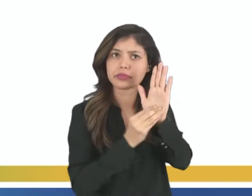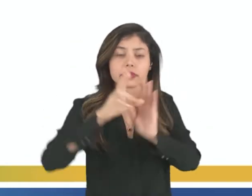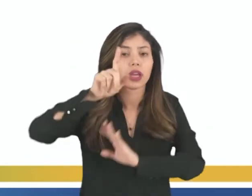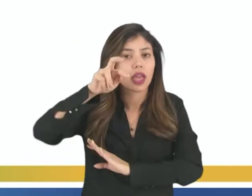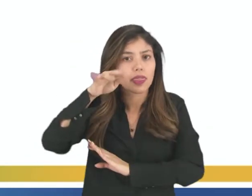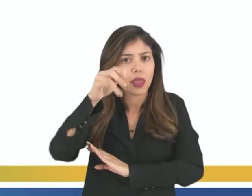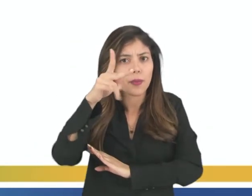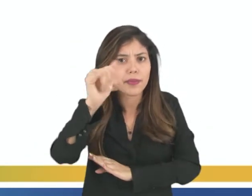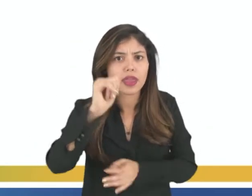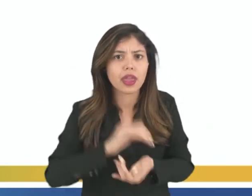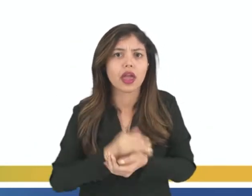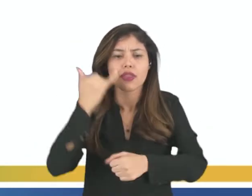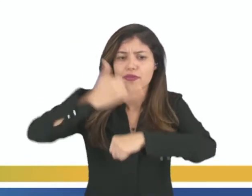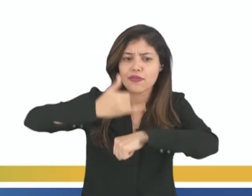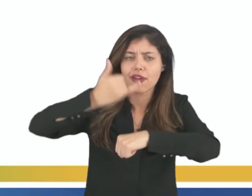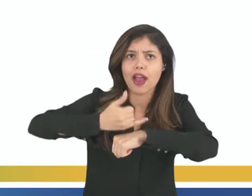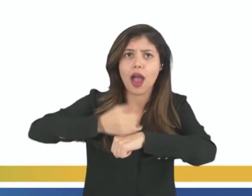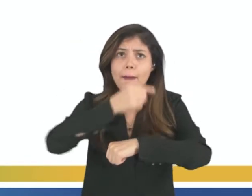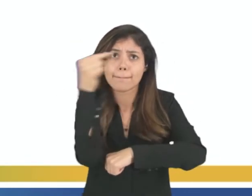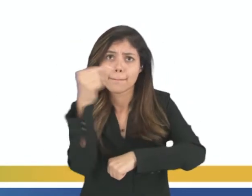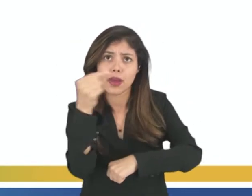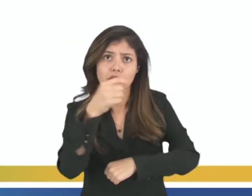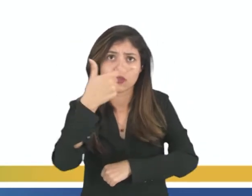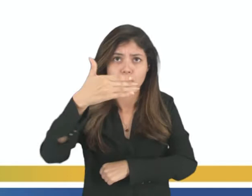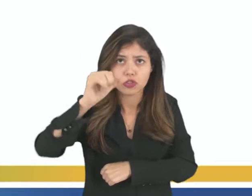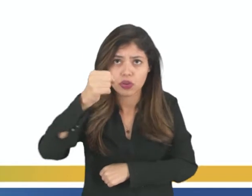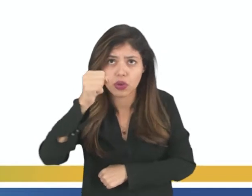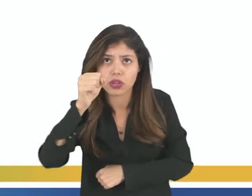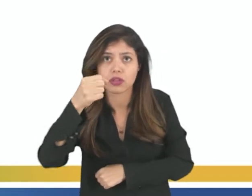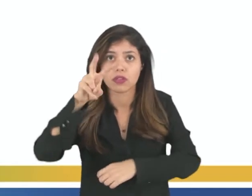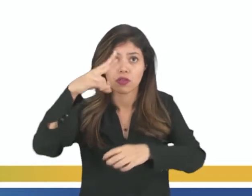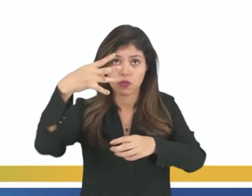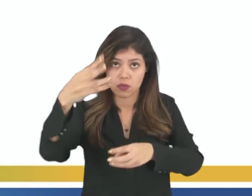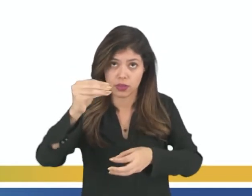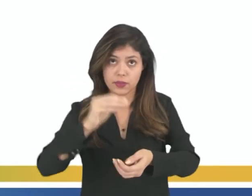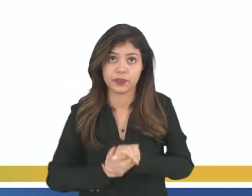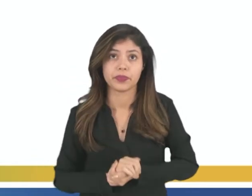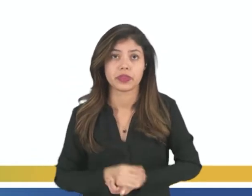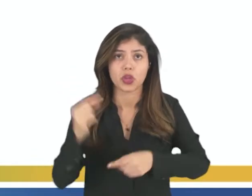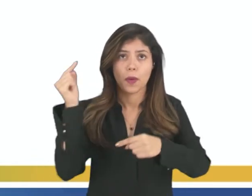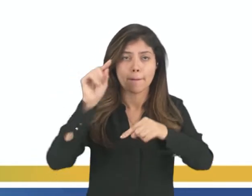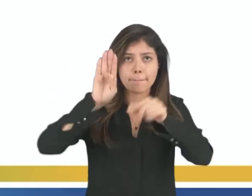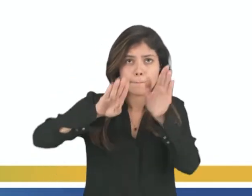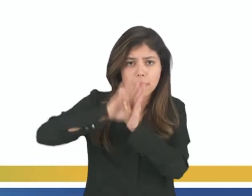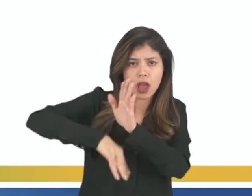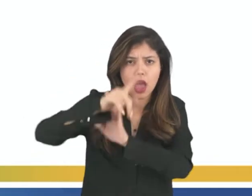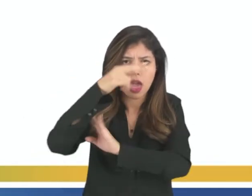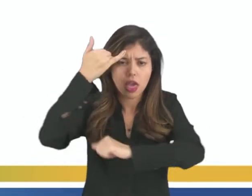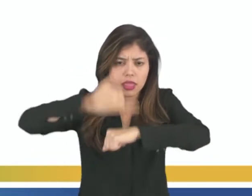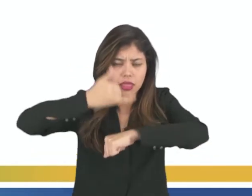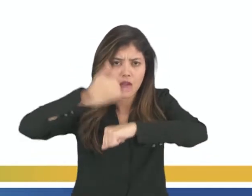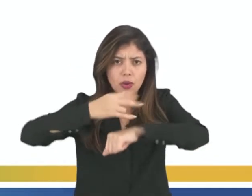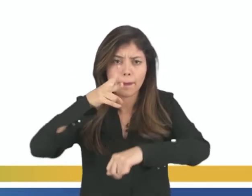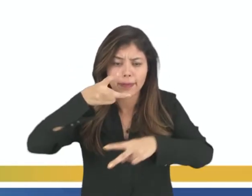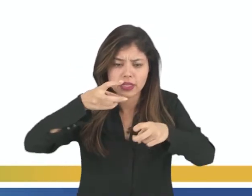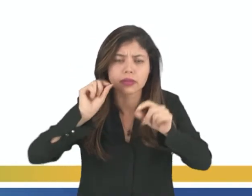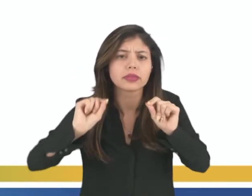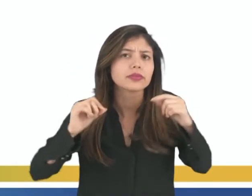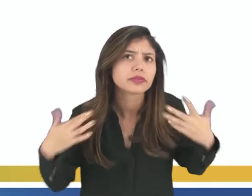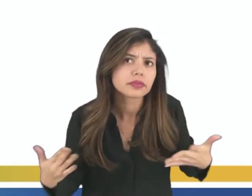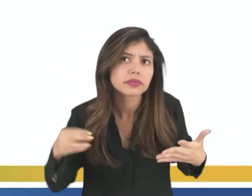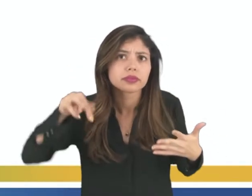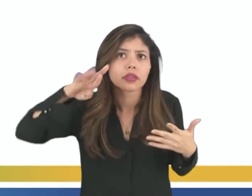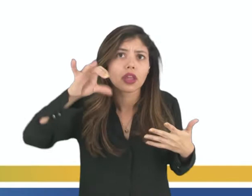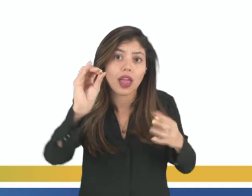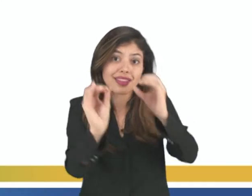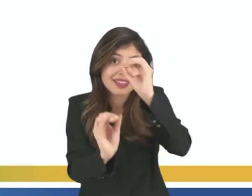do óxido férrico é menos 824,2 kJ. O ferro metálico, perceba algo muito importante. O ferro